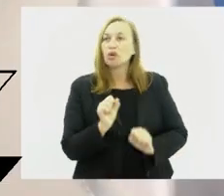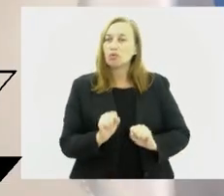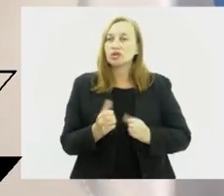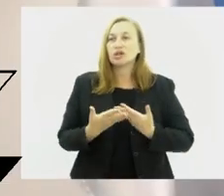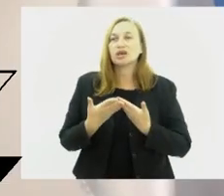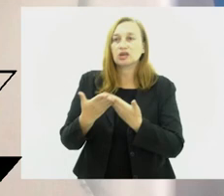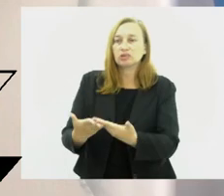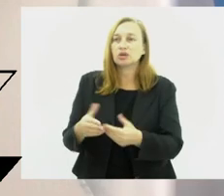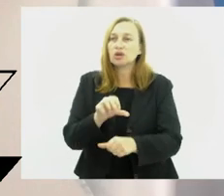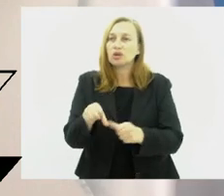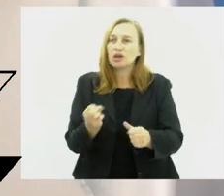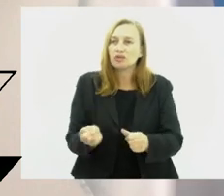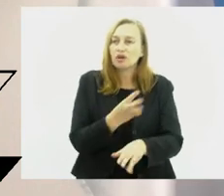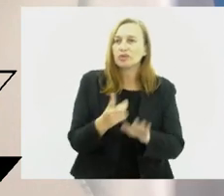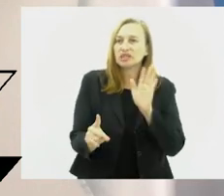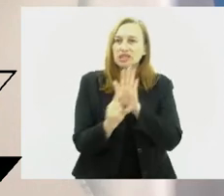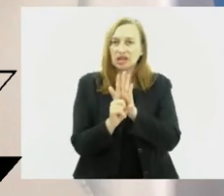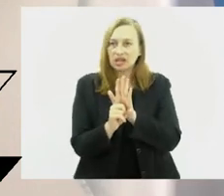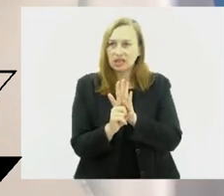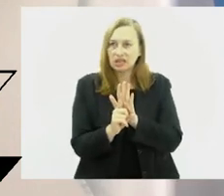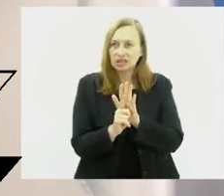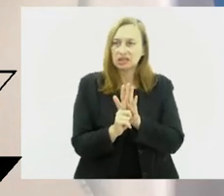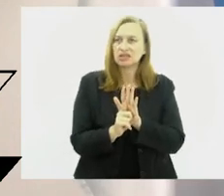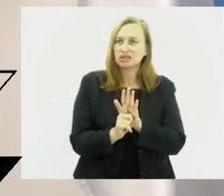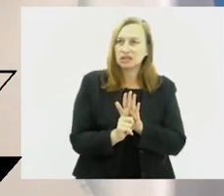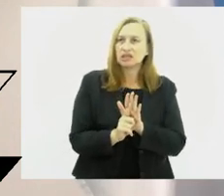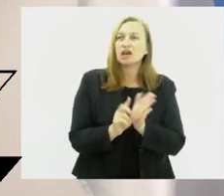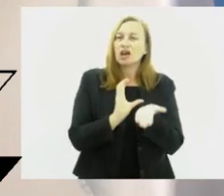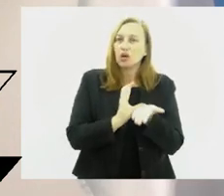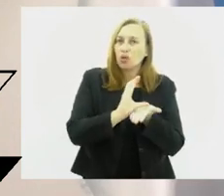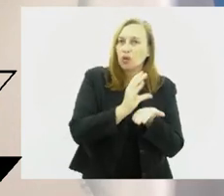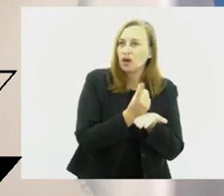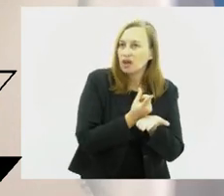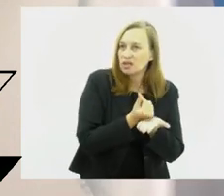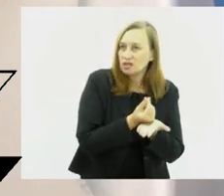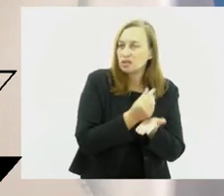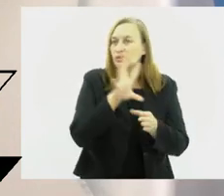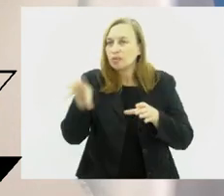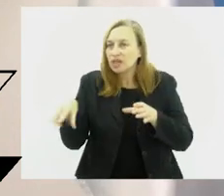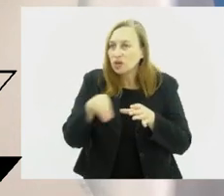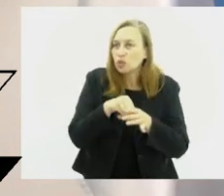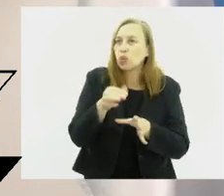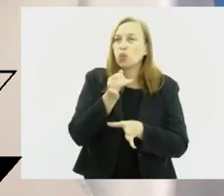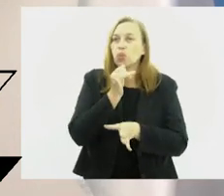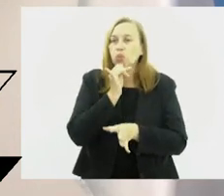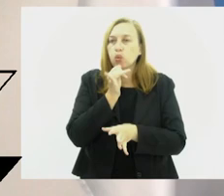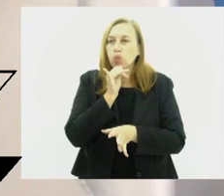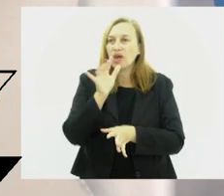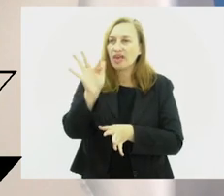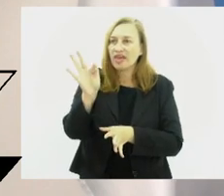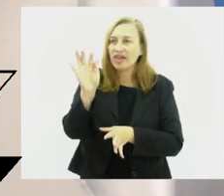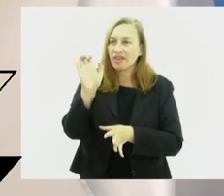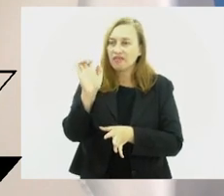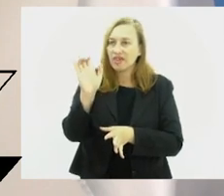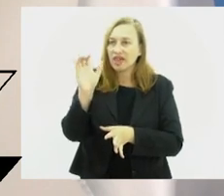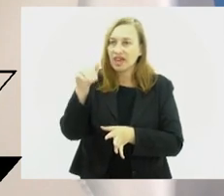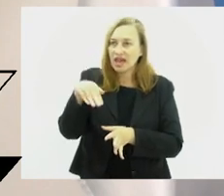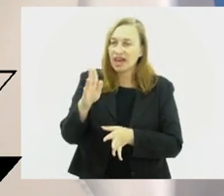numa reforma dessa legislação, justamente nessa parte de custeio orçamentária, para incluir, por exemplo, o FECAM